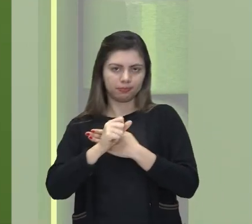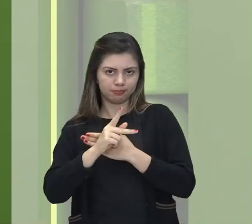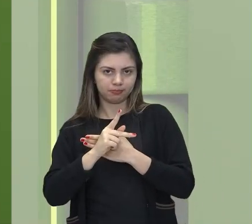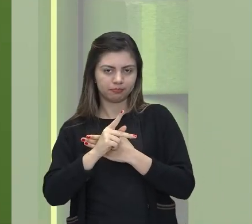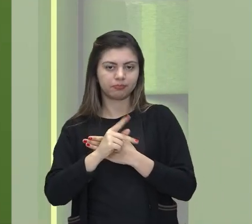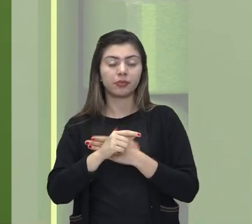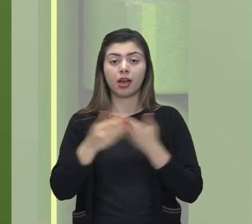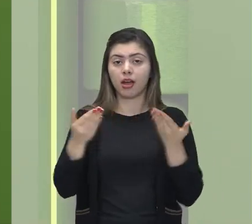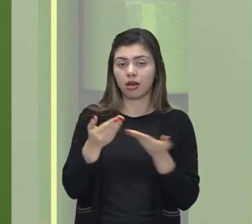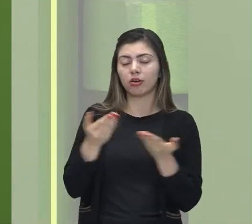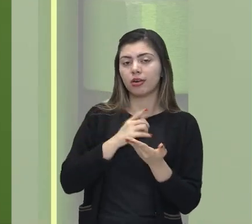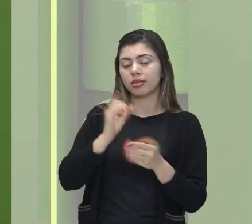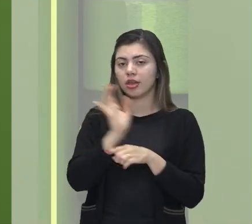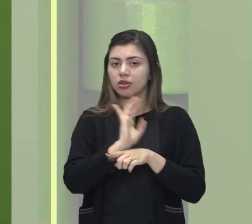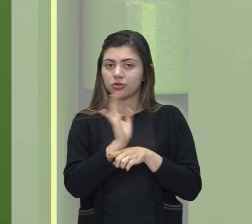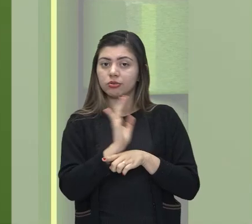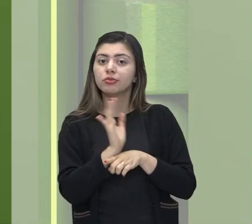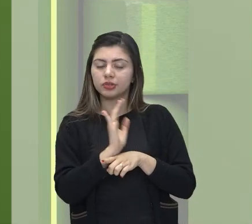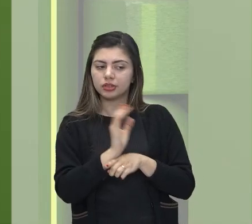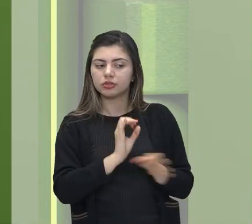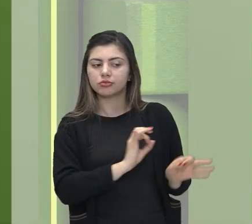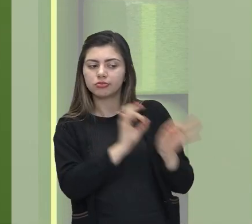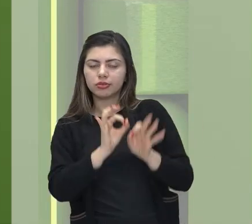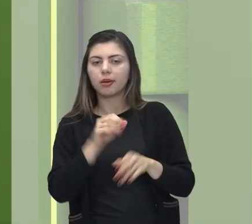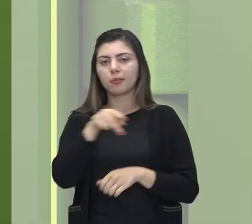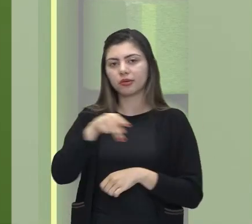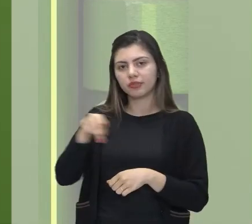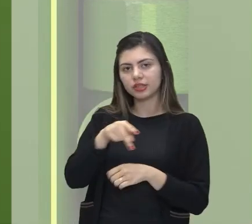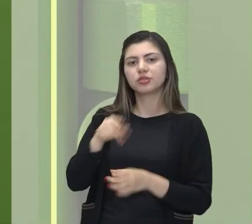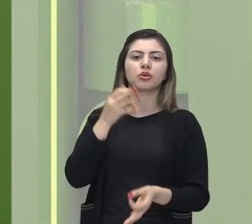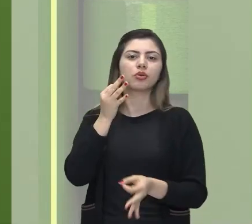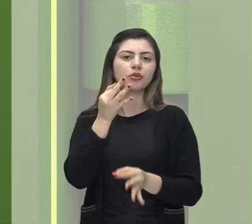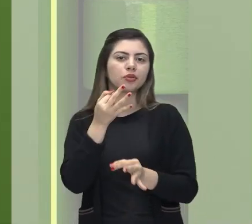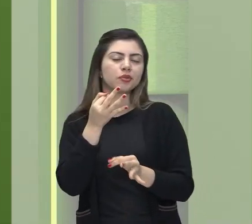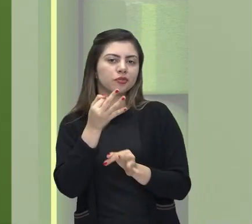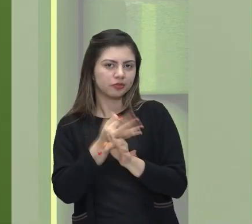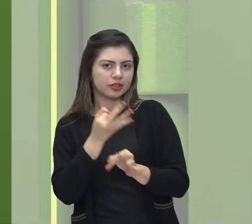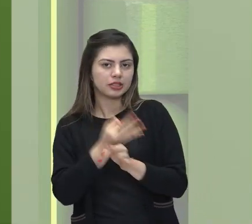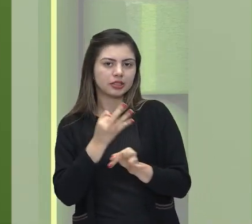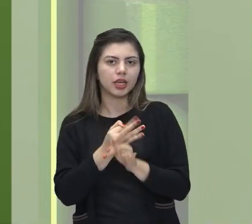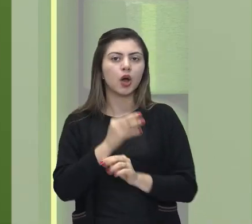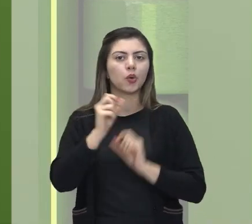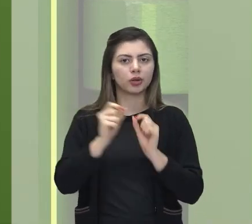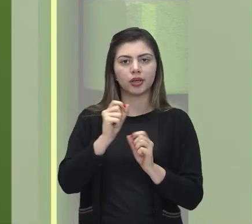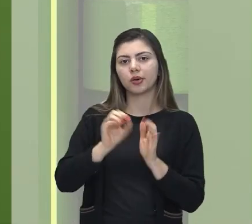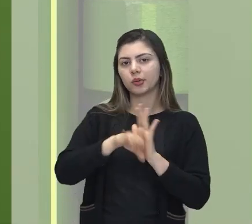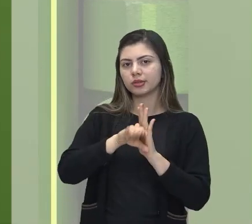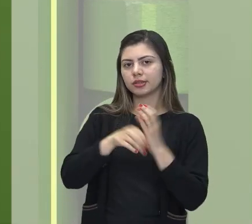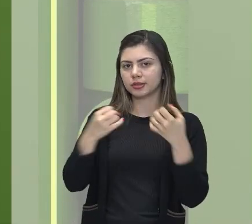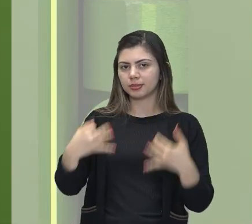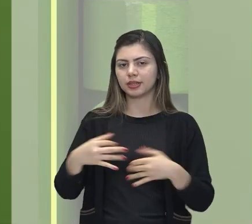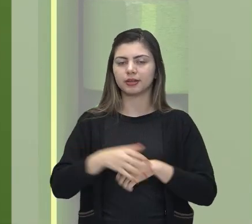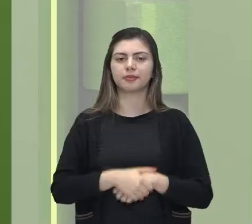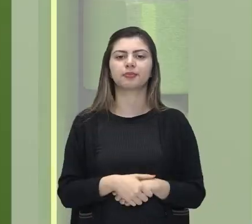assistindo um vídeo do professor de física sobre o que é luz polarizada.